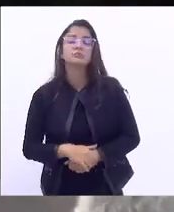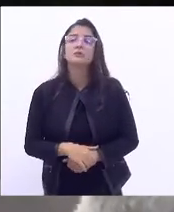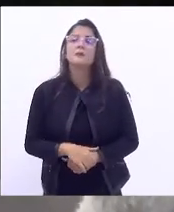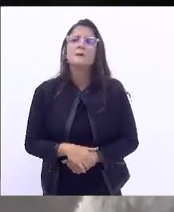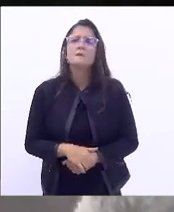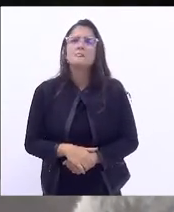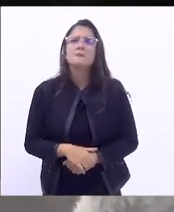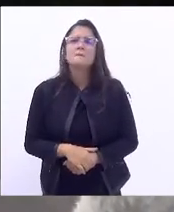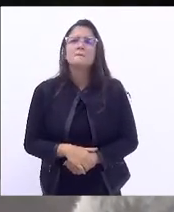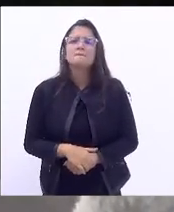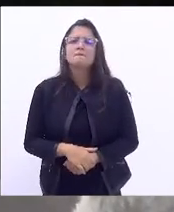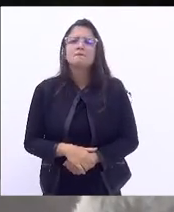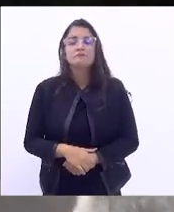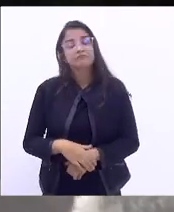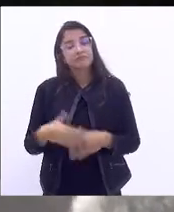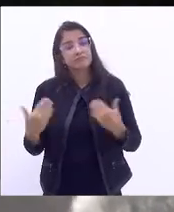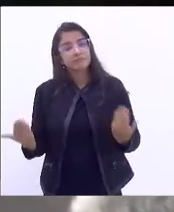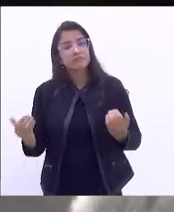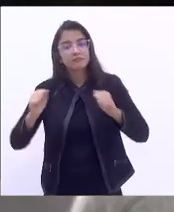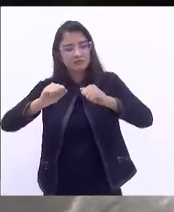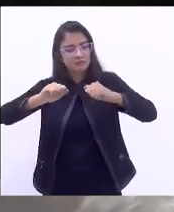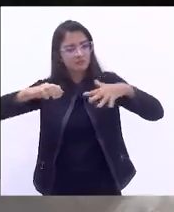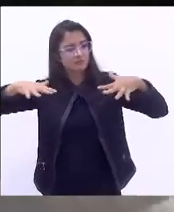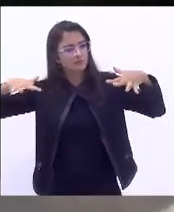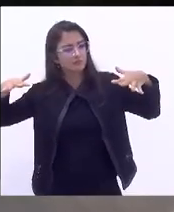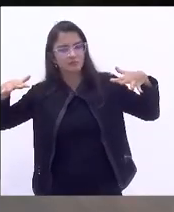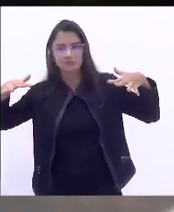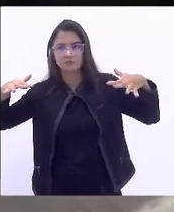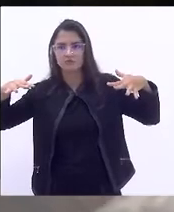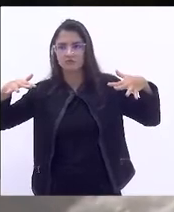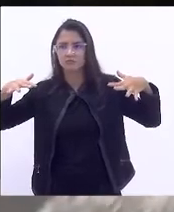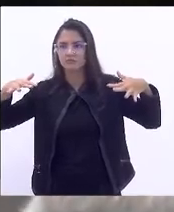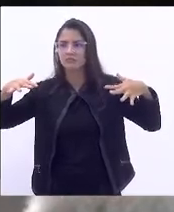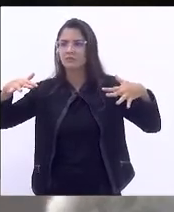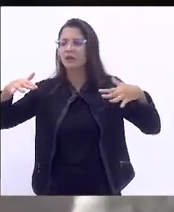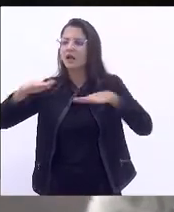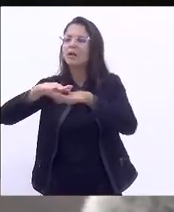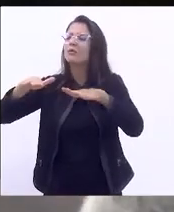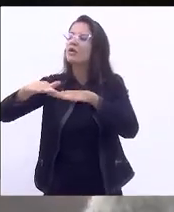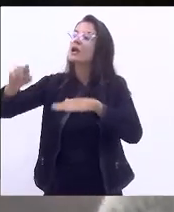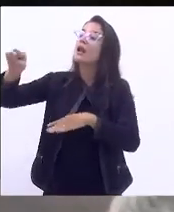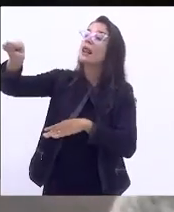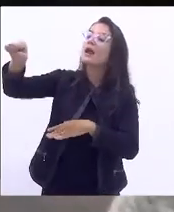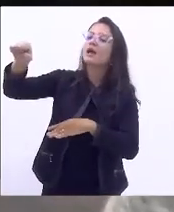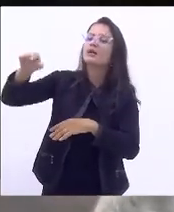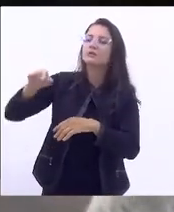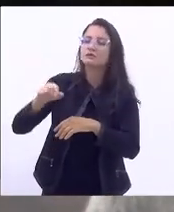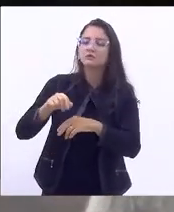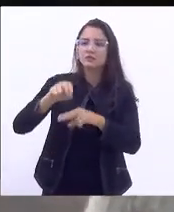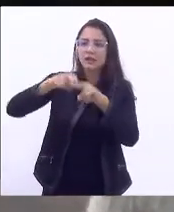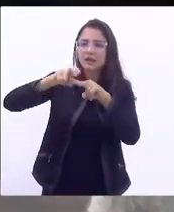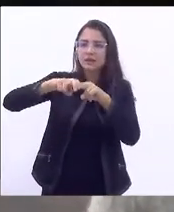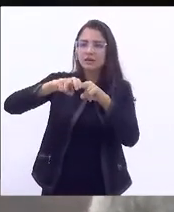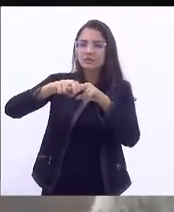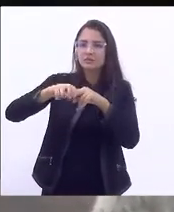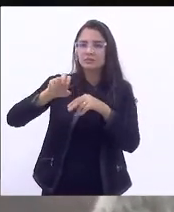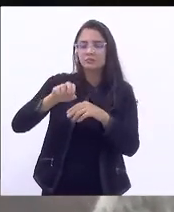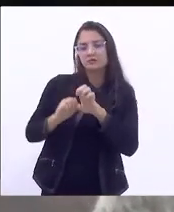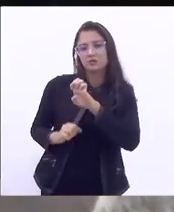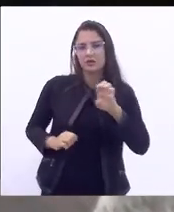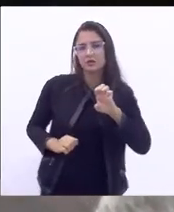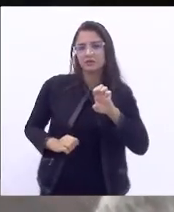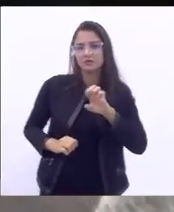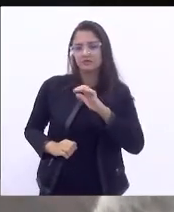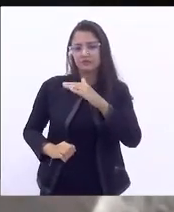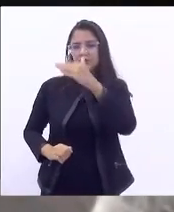questão. Plenário, senhor presidente, termina na última cadeira aqui à esquerda, senhor presidente.